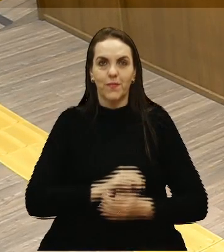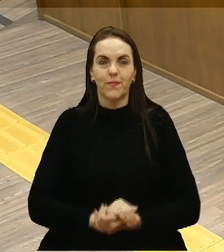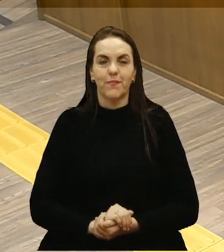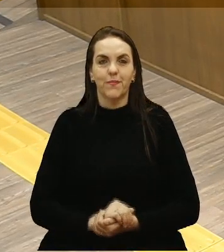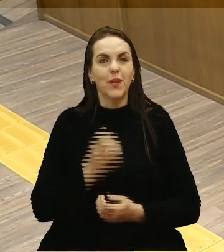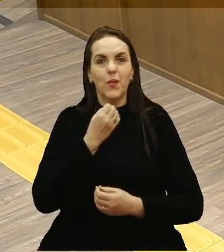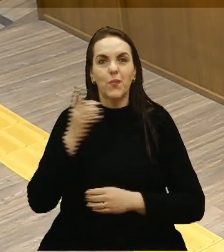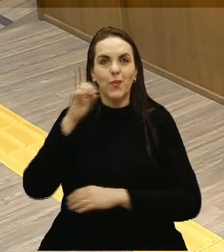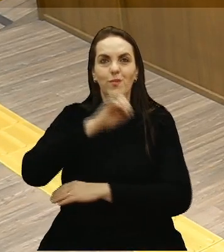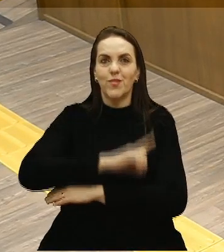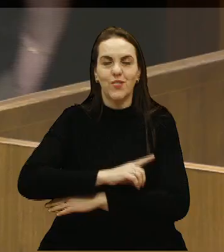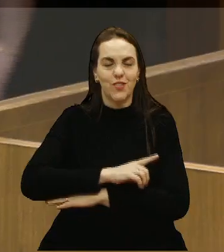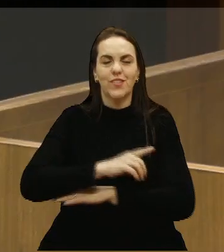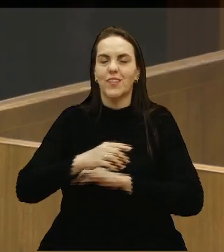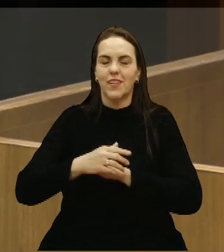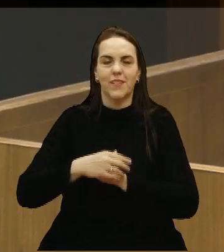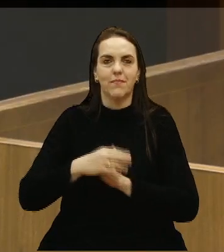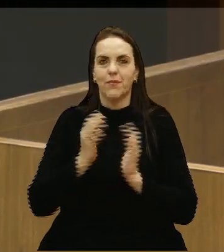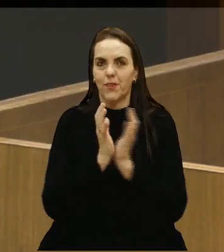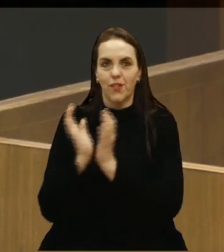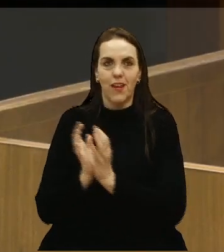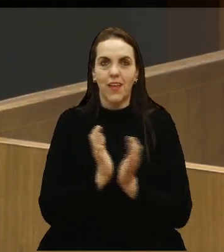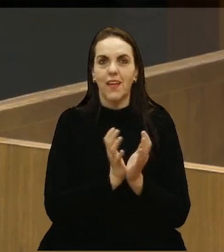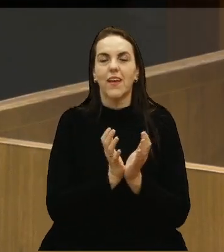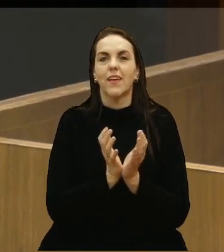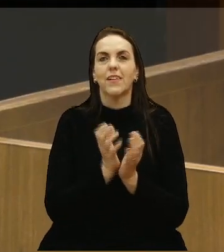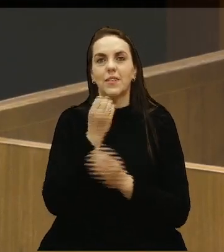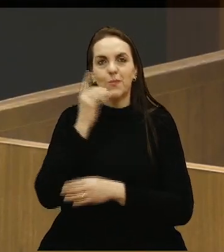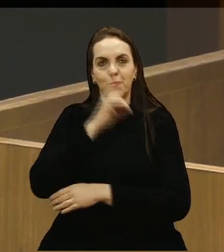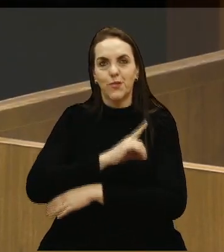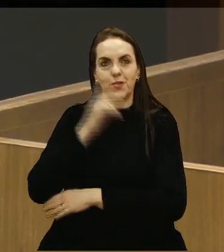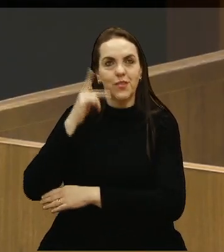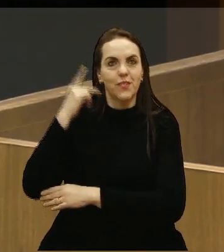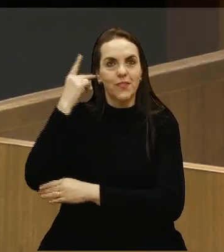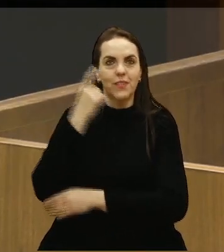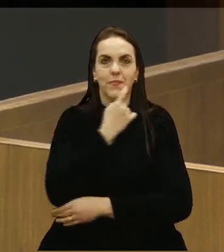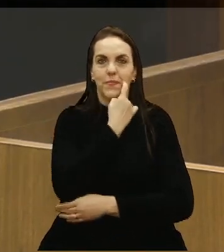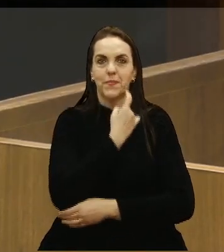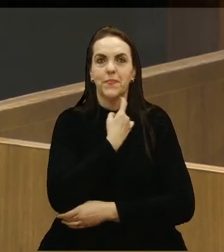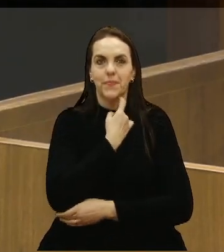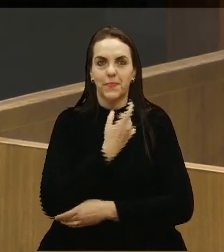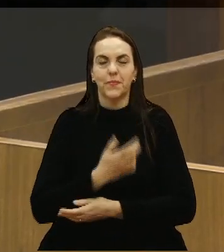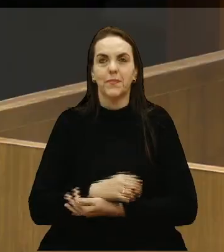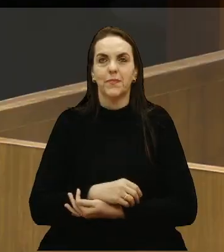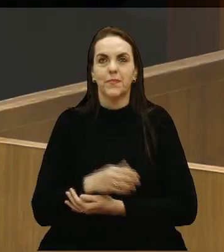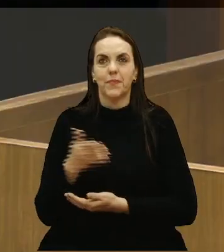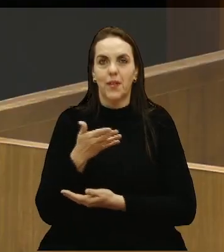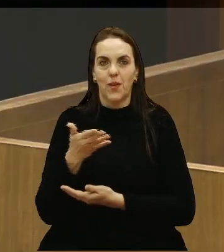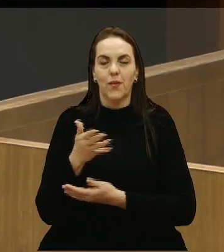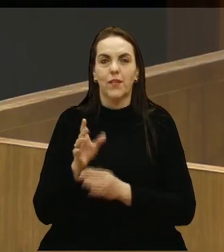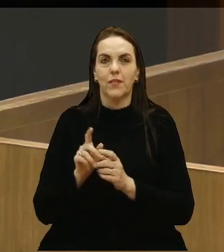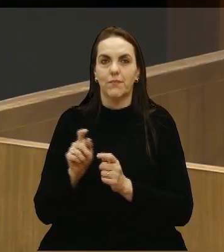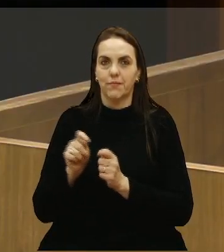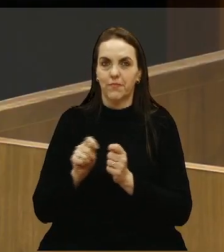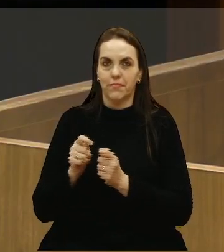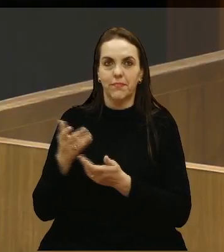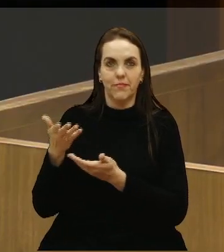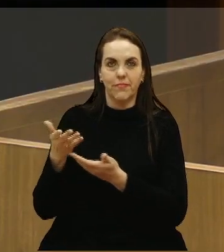Bom dia, nobres pares. Bom dia, vereador Wagner Petrini, que está no comando dessa